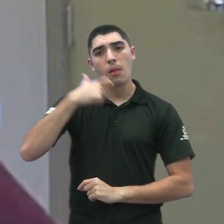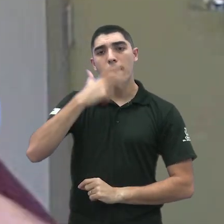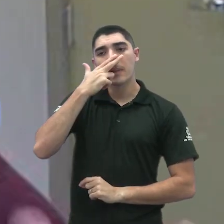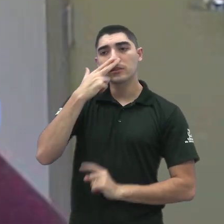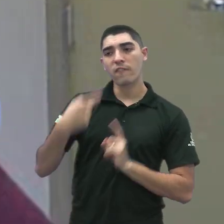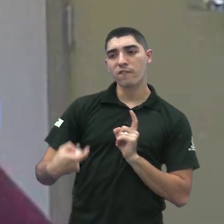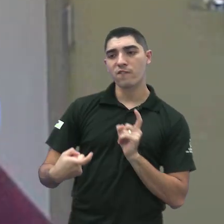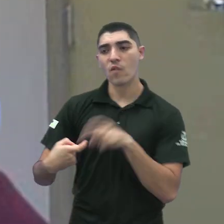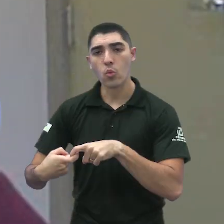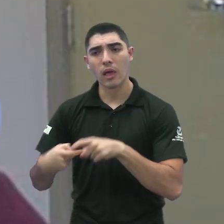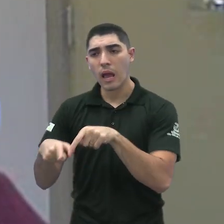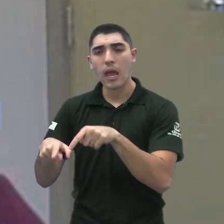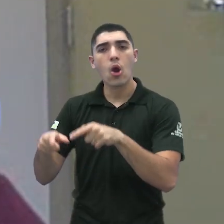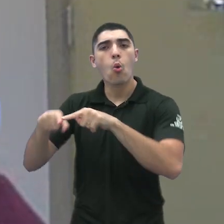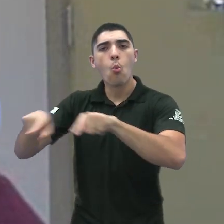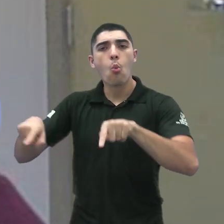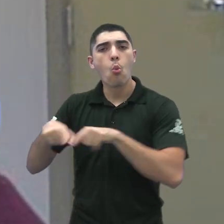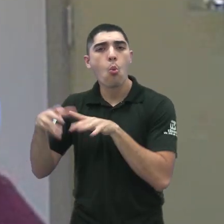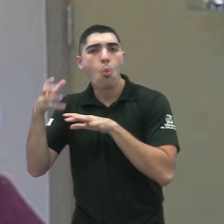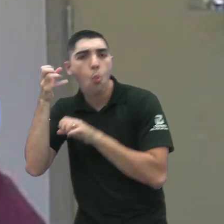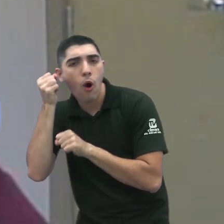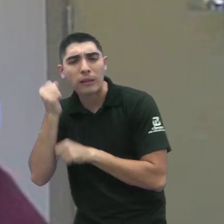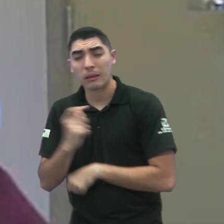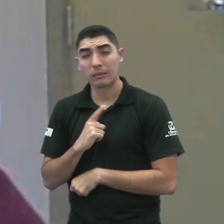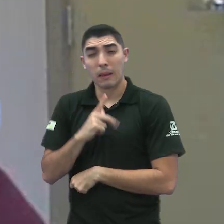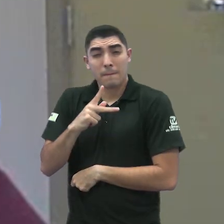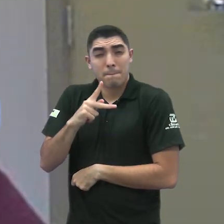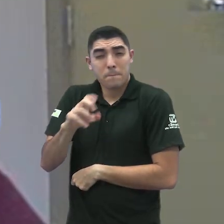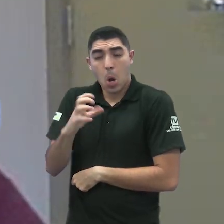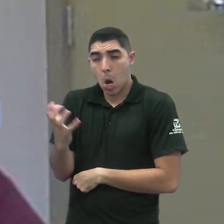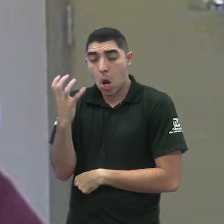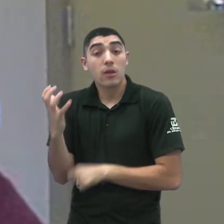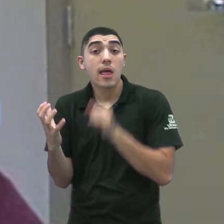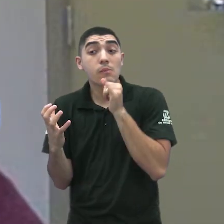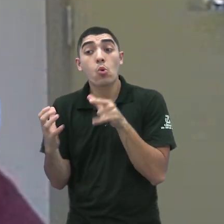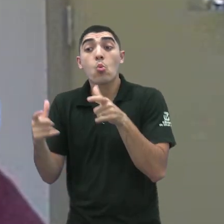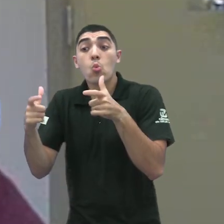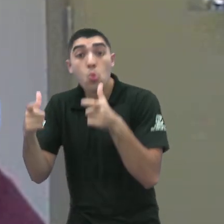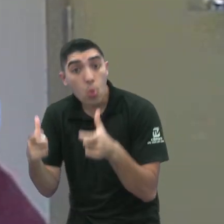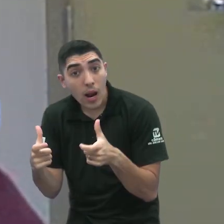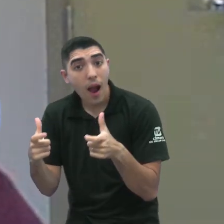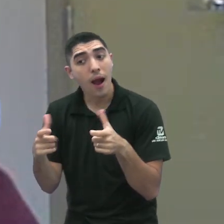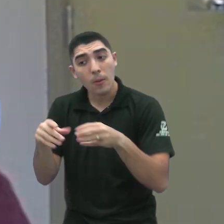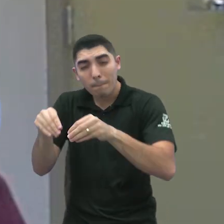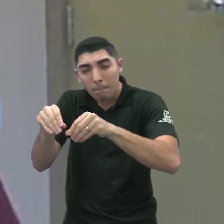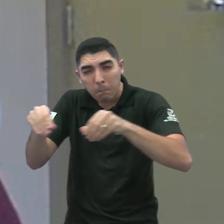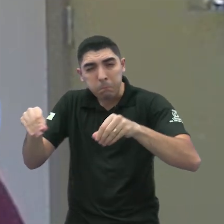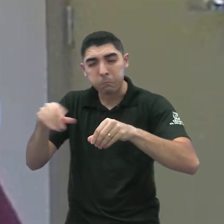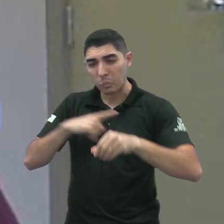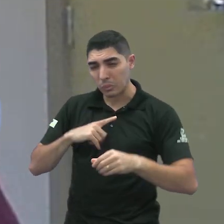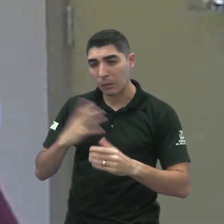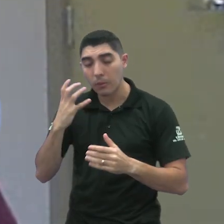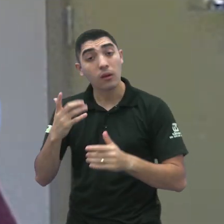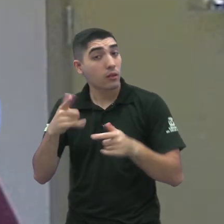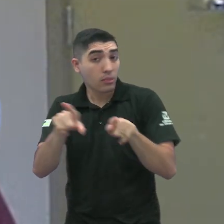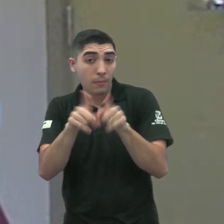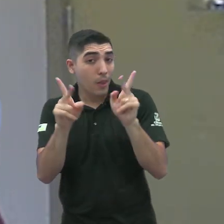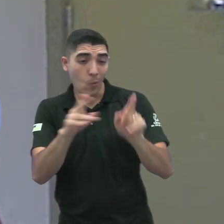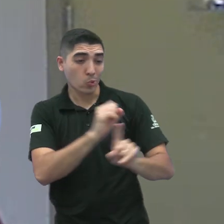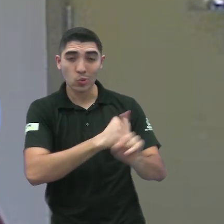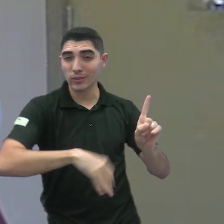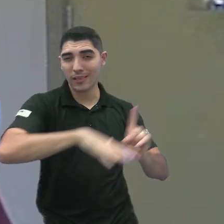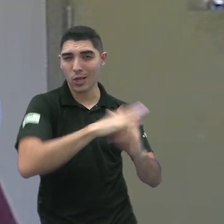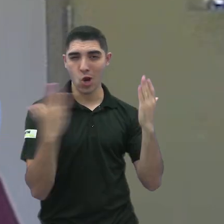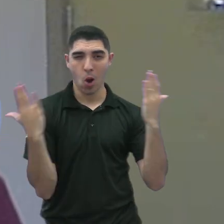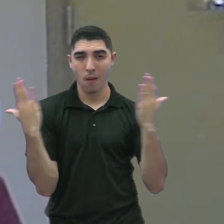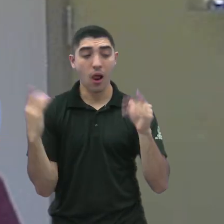retoma ou retorna para aquele quarto totalmente empoeirado. Então, o ambiente, o quarto, a sociedade, ela também precisa, né, de